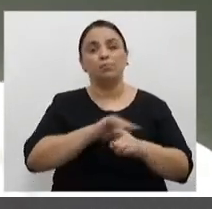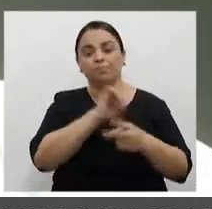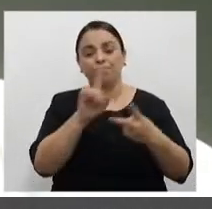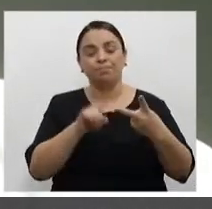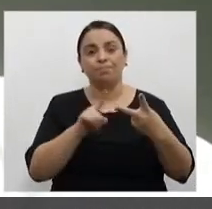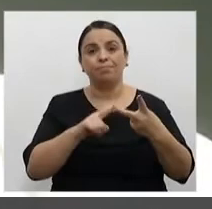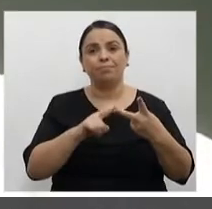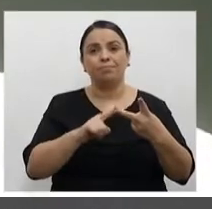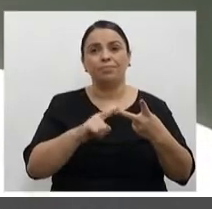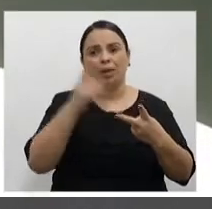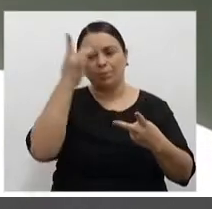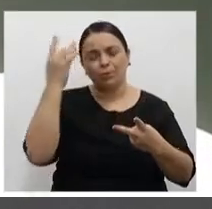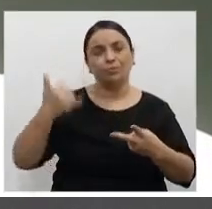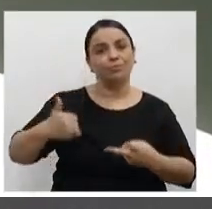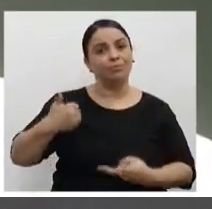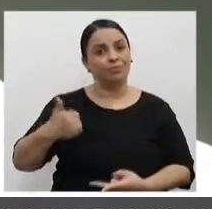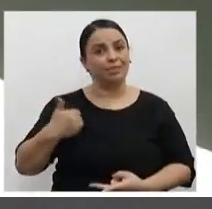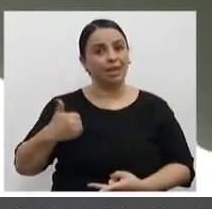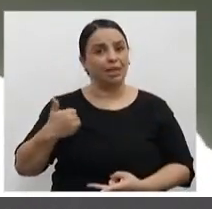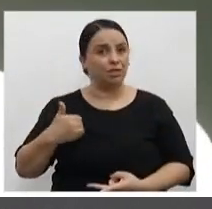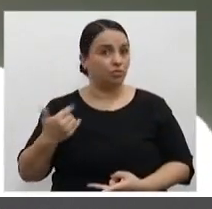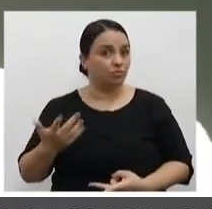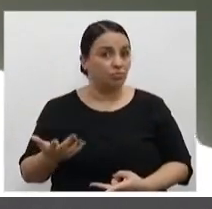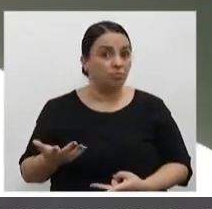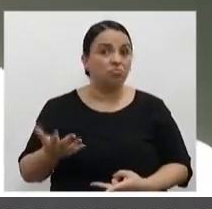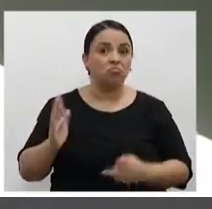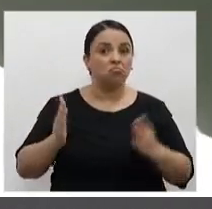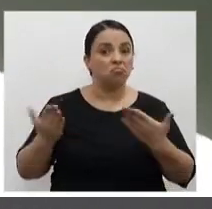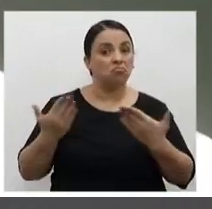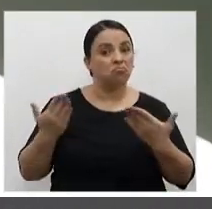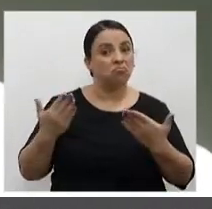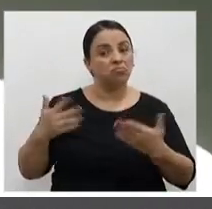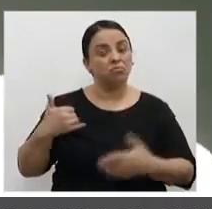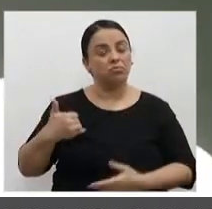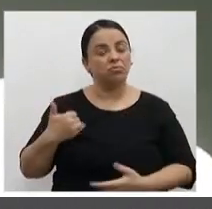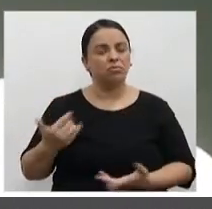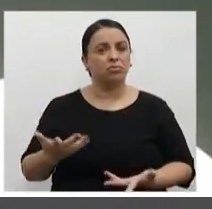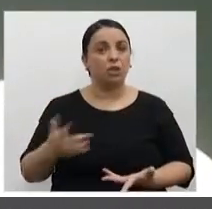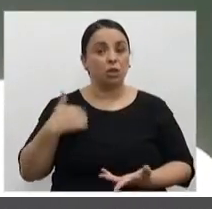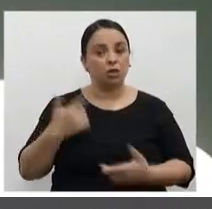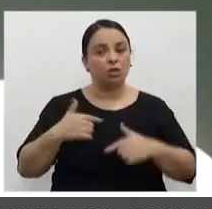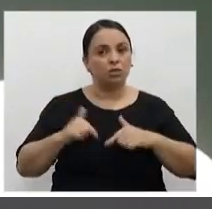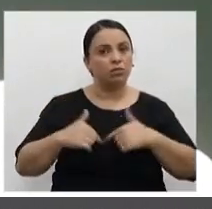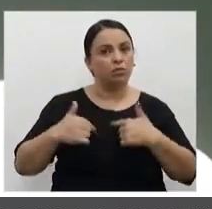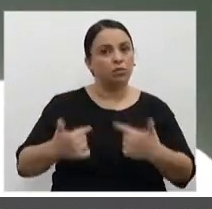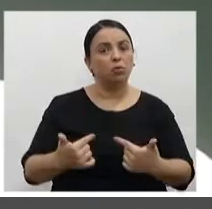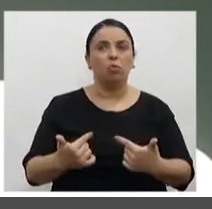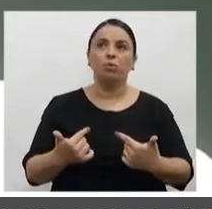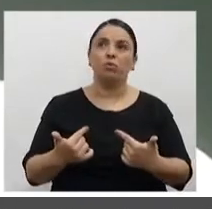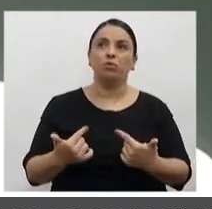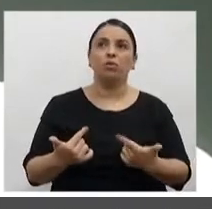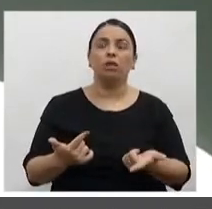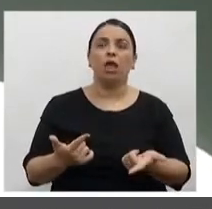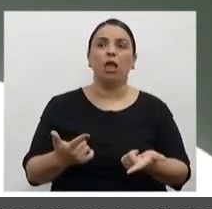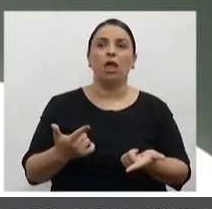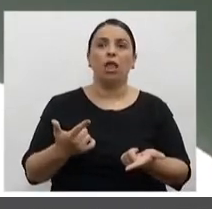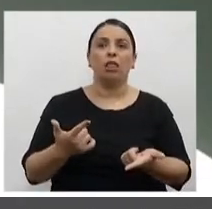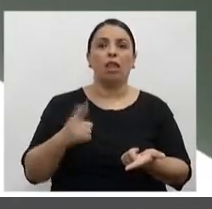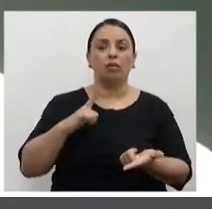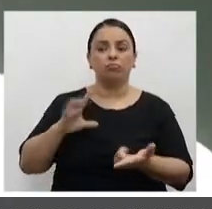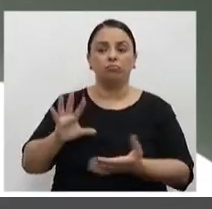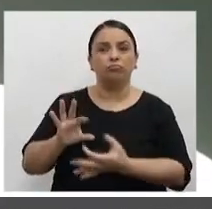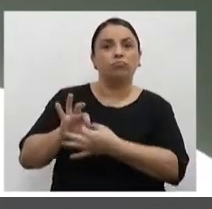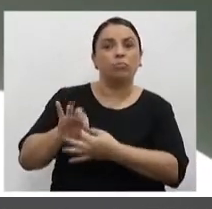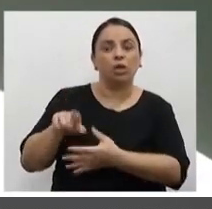Nosso entendimento e a nossa luta, que vai em sintonia, acredito, com esse grupo,